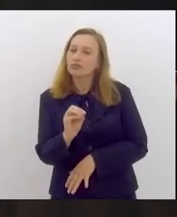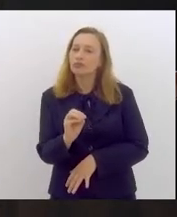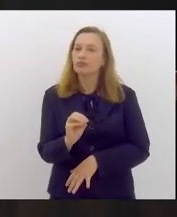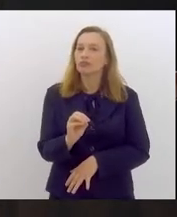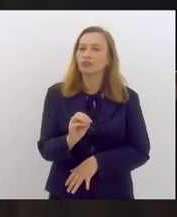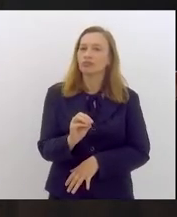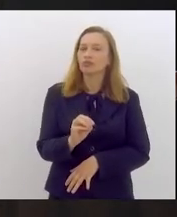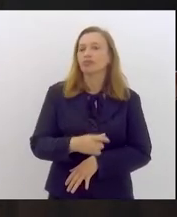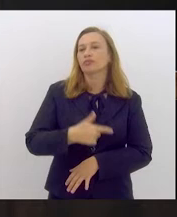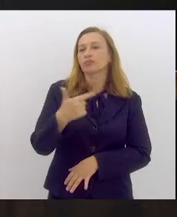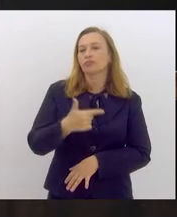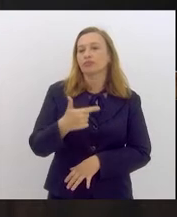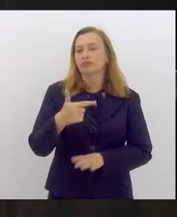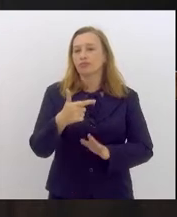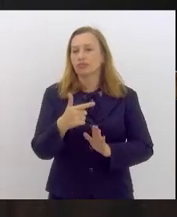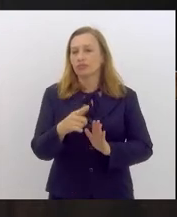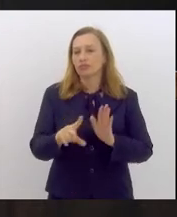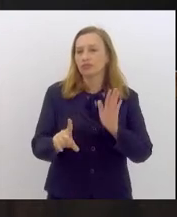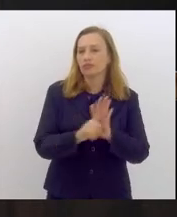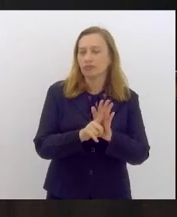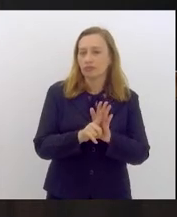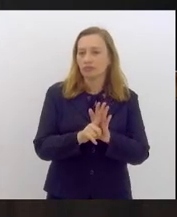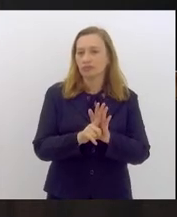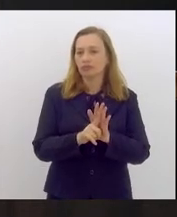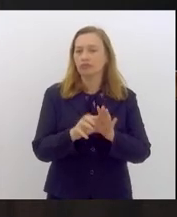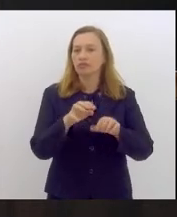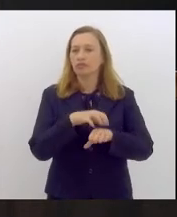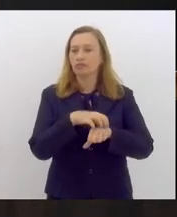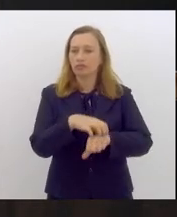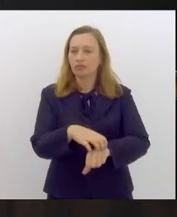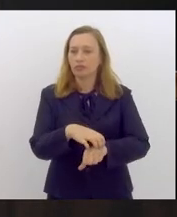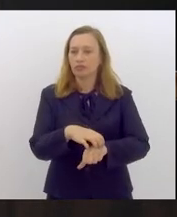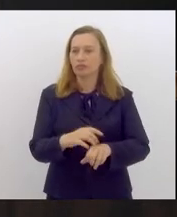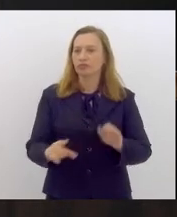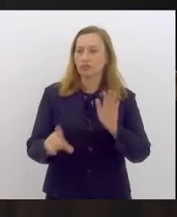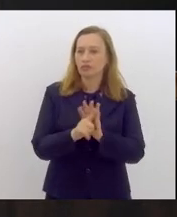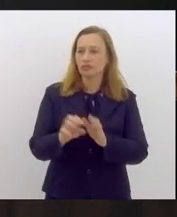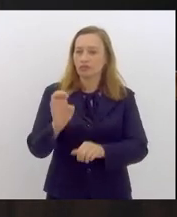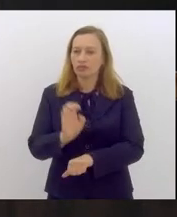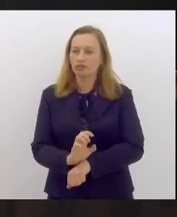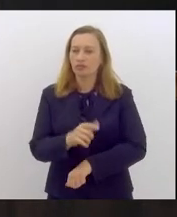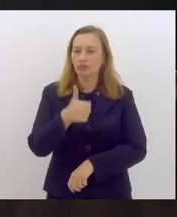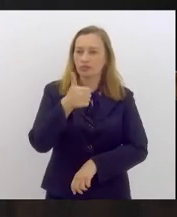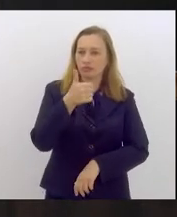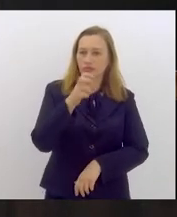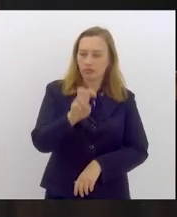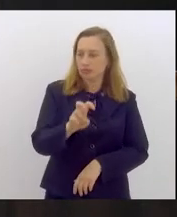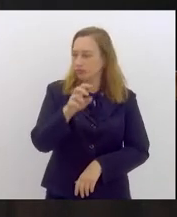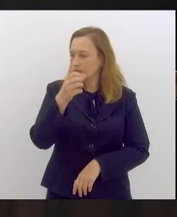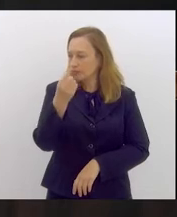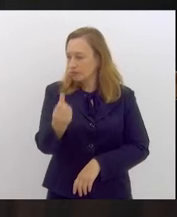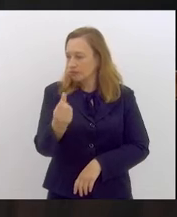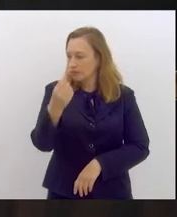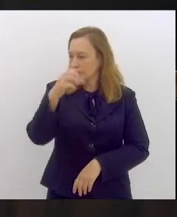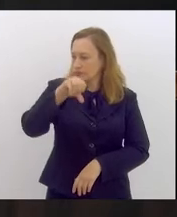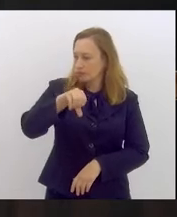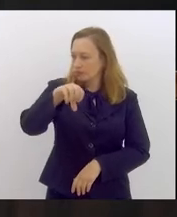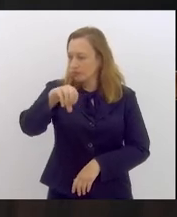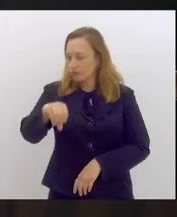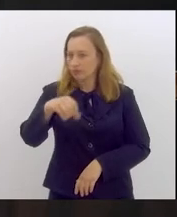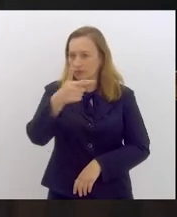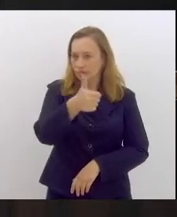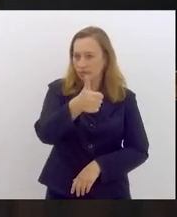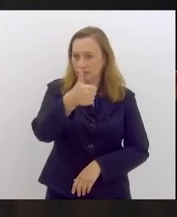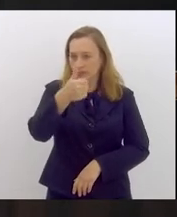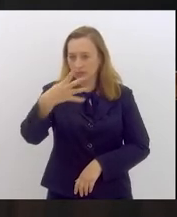híbridos, segundo as diretrizes setoriais de transporte da Lei Estadual 5690, de 14 de